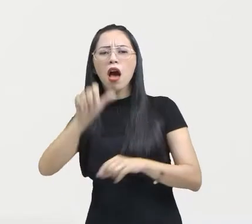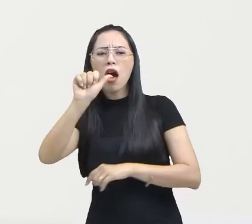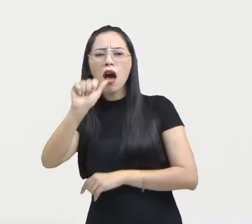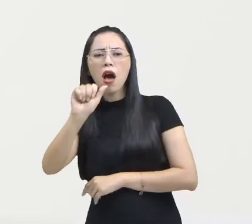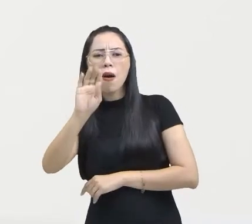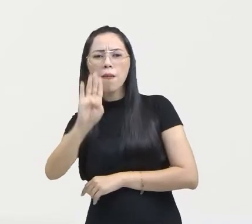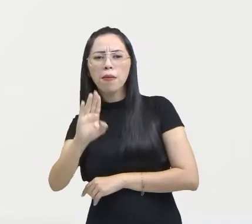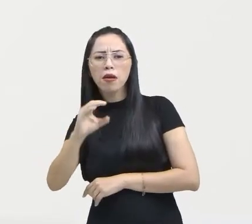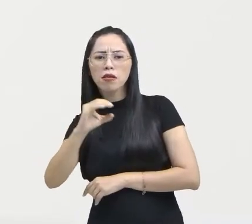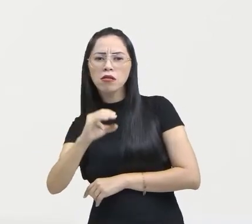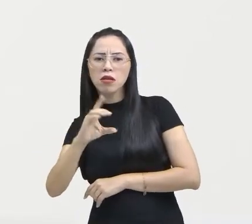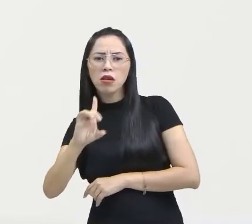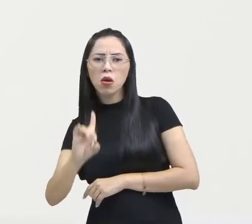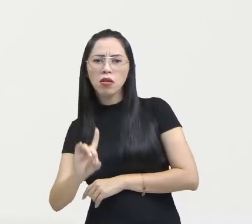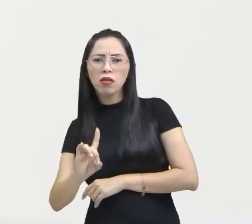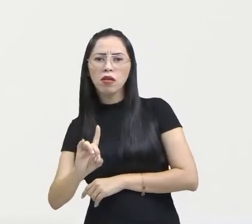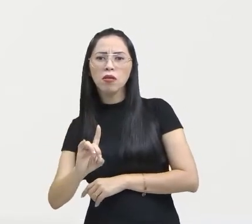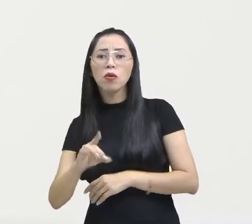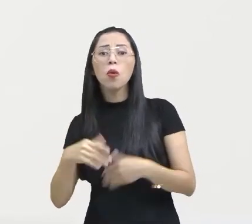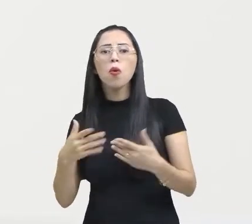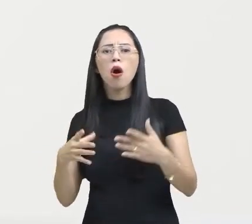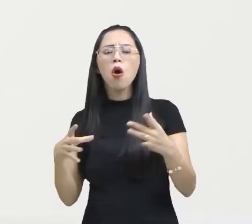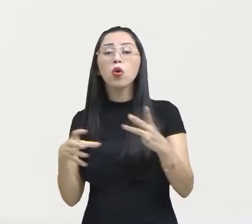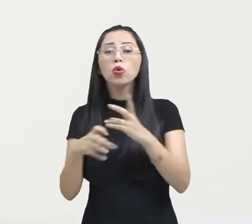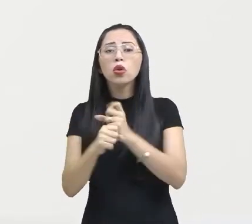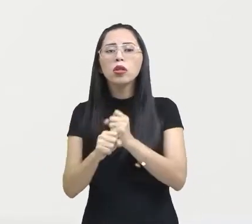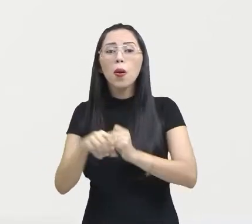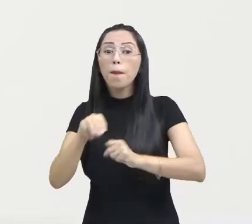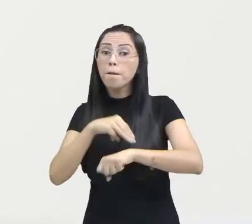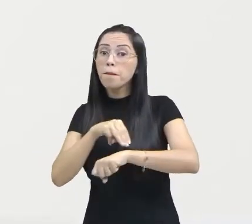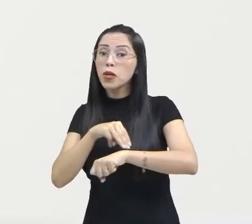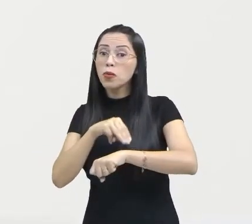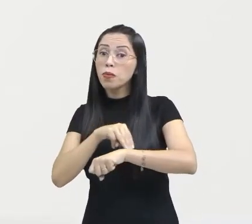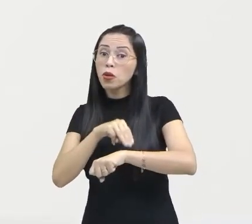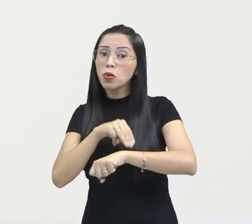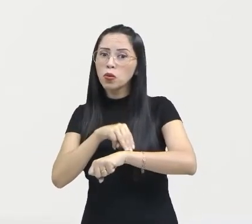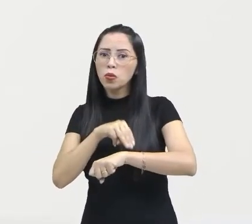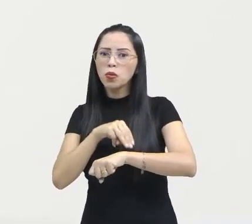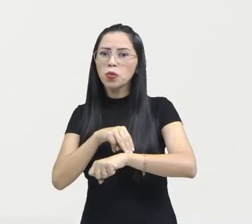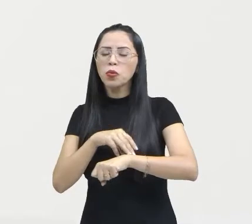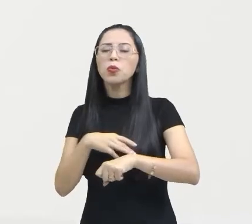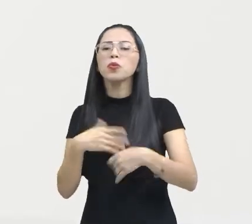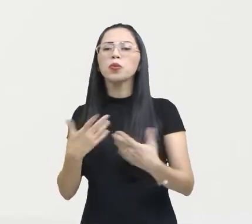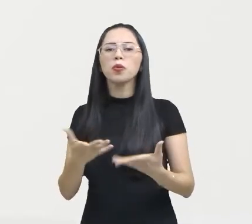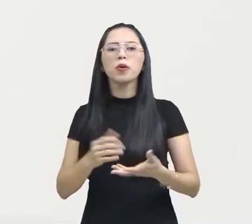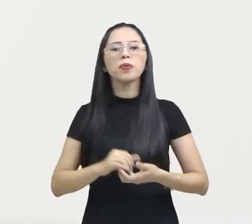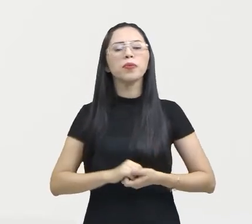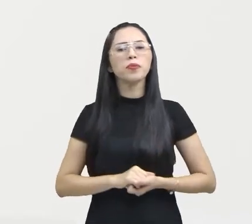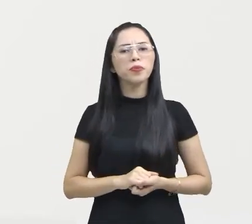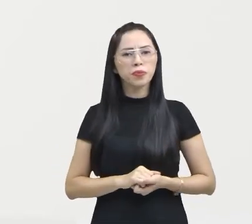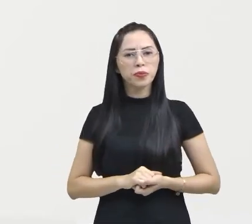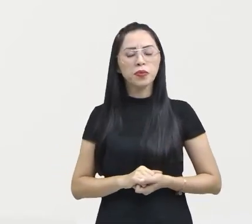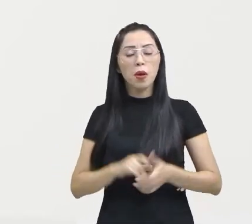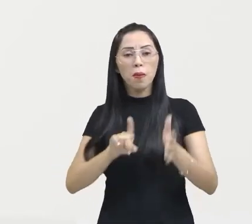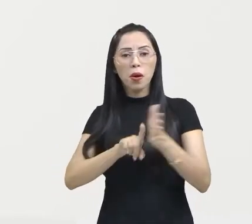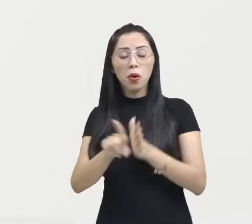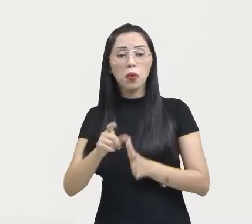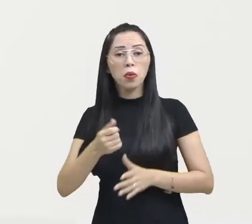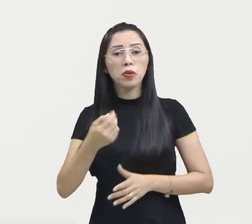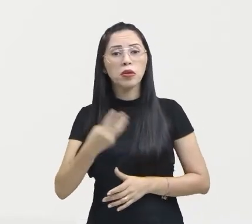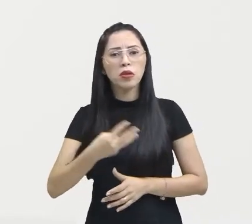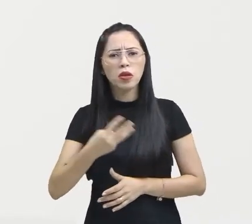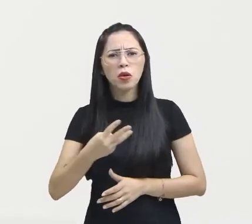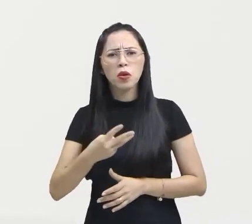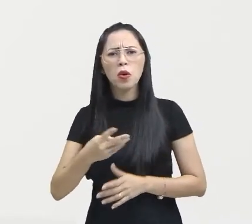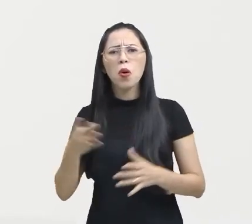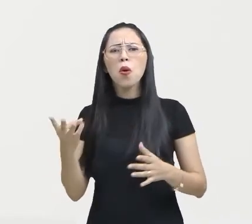C, 40 minutos. Ou letra D, 20 minutos. Exercitando o número 3. Quantos dias